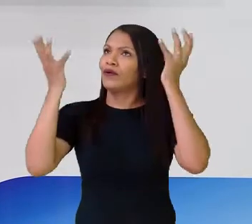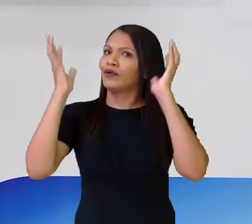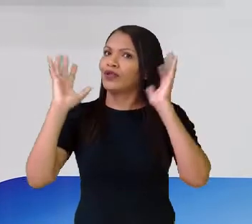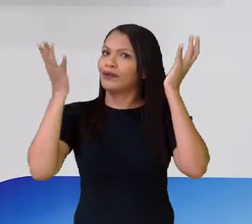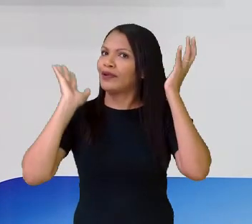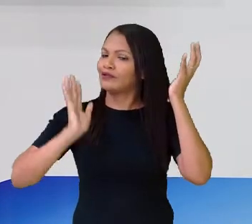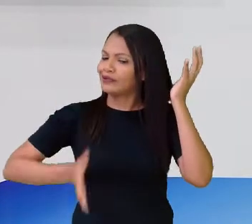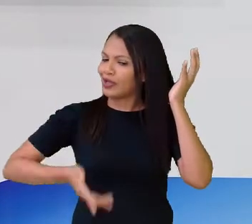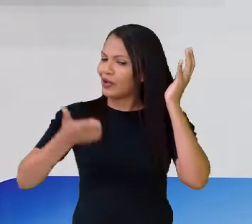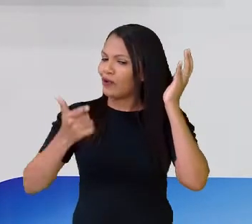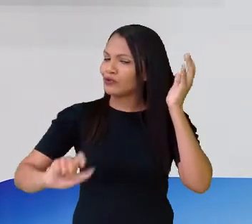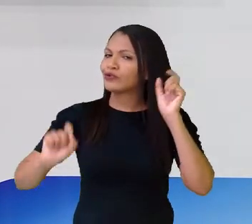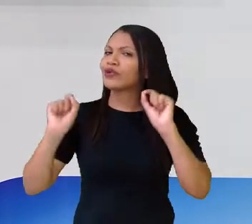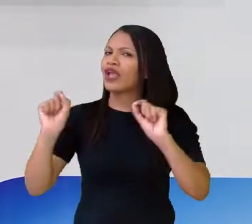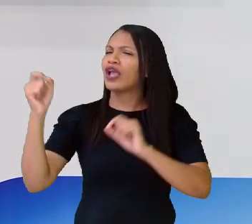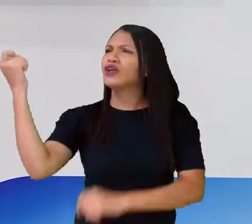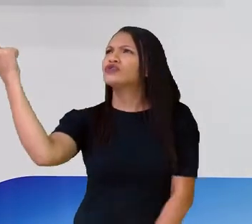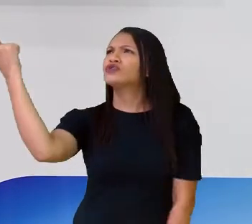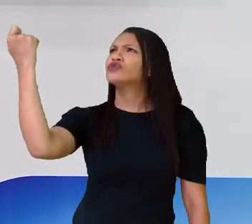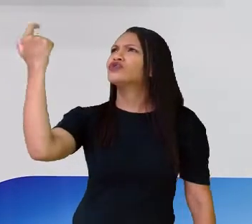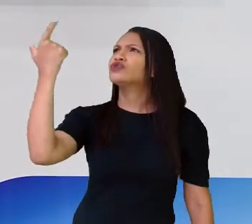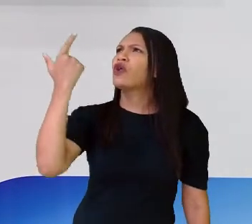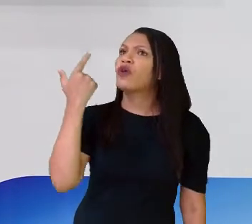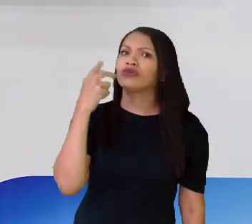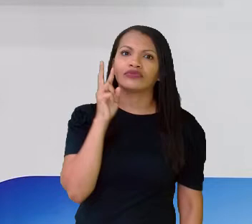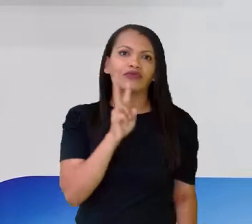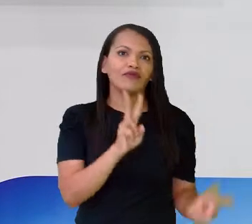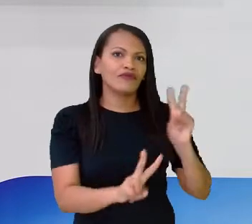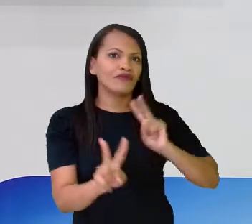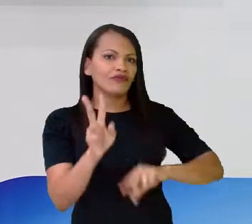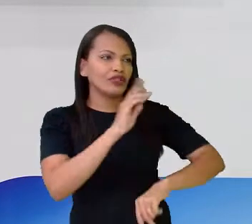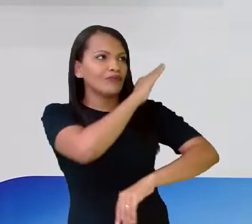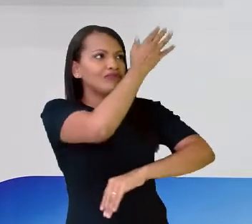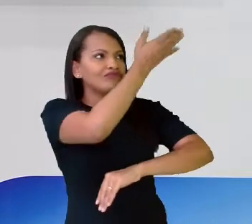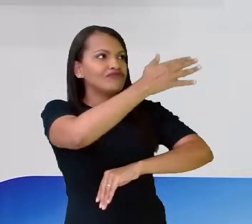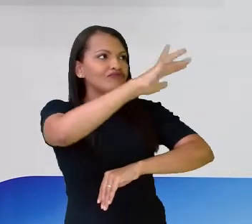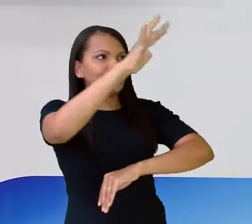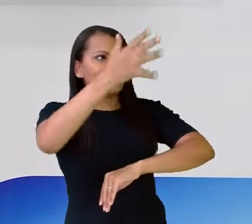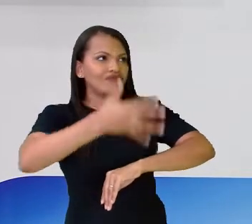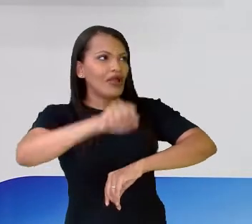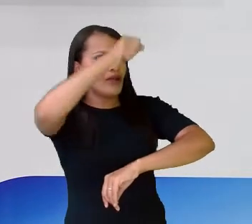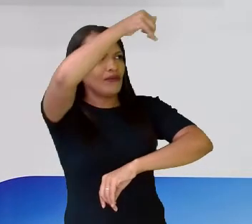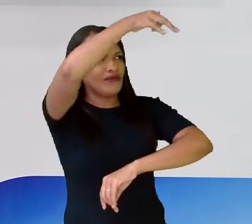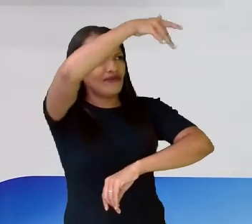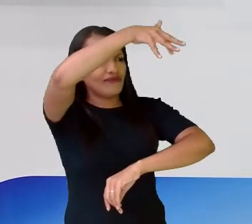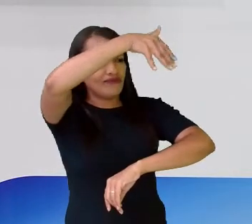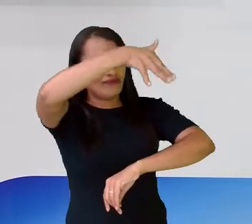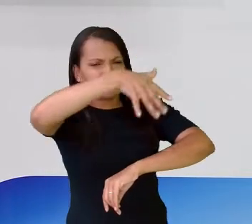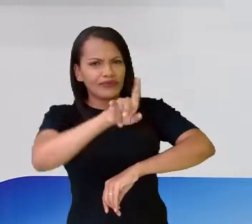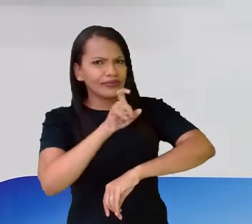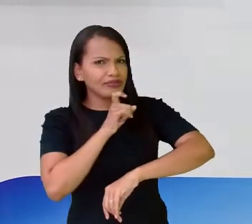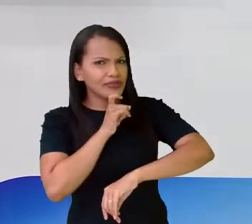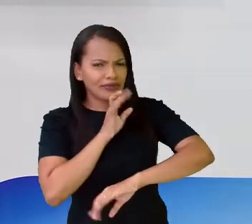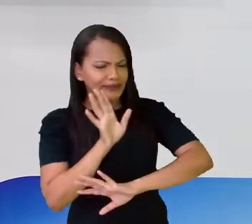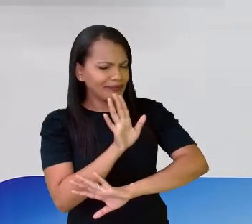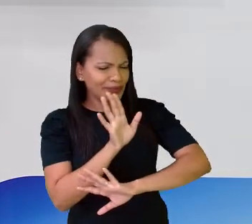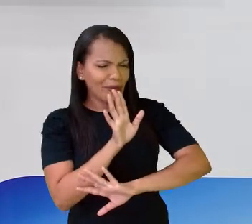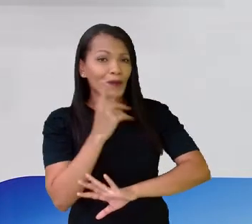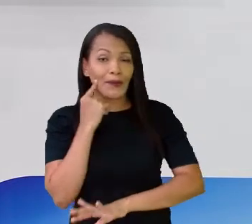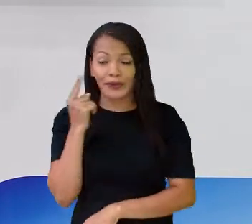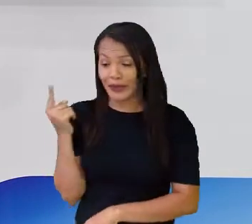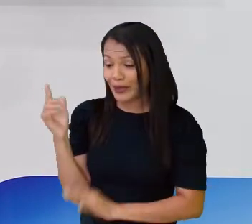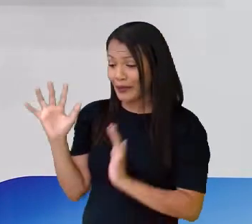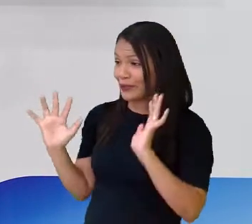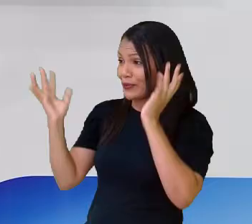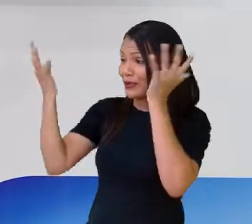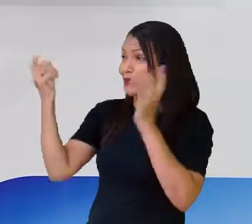outro, muito ensolarado, a gente não está vendo geleiras, como a gente viu lá na primeira imagem, né? Naquelas montanhas ali, as